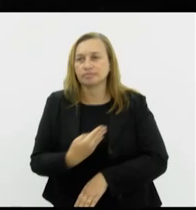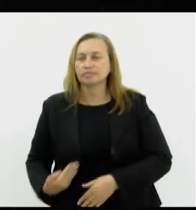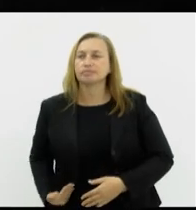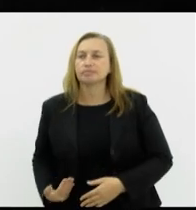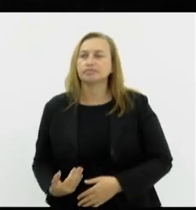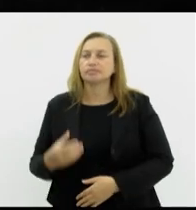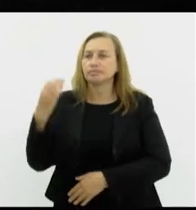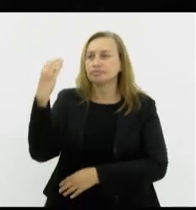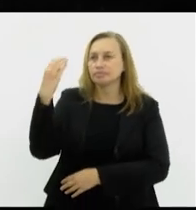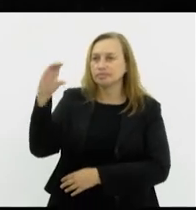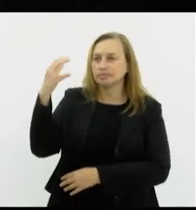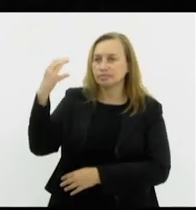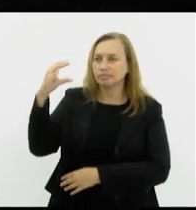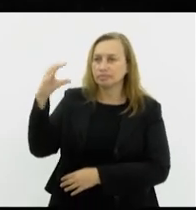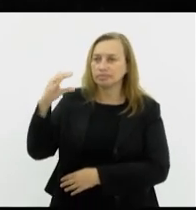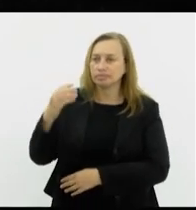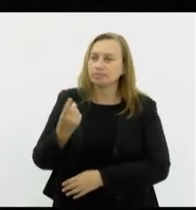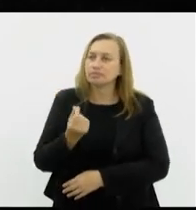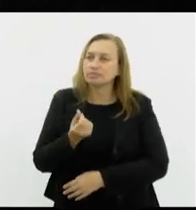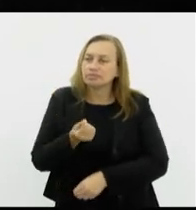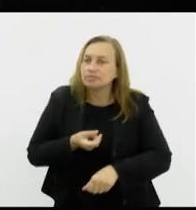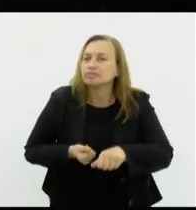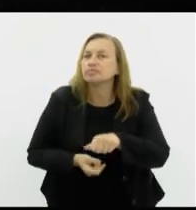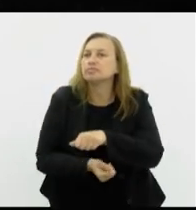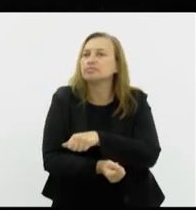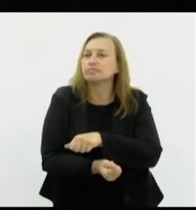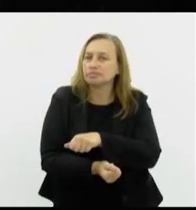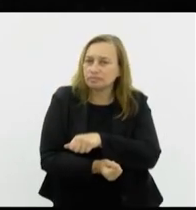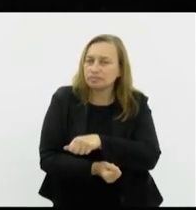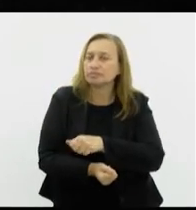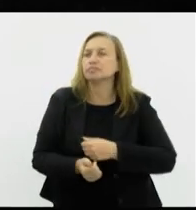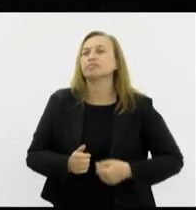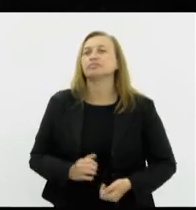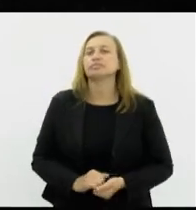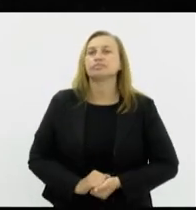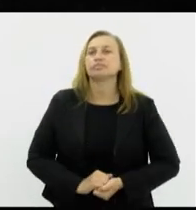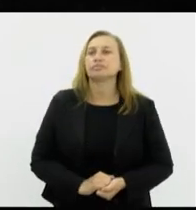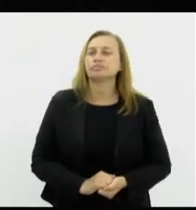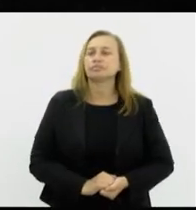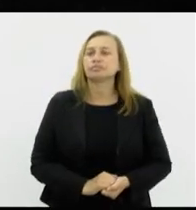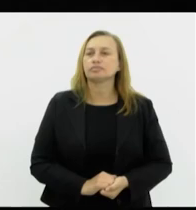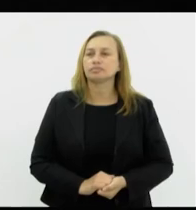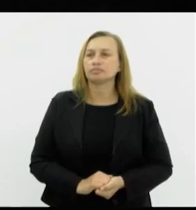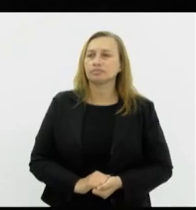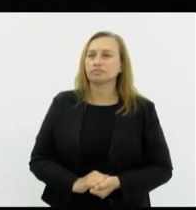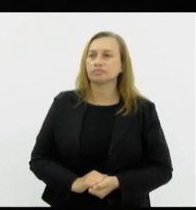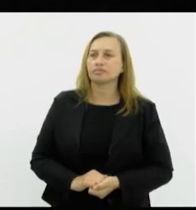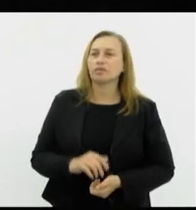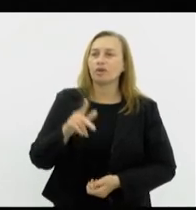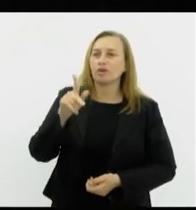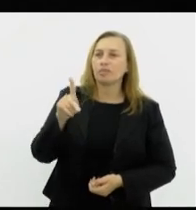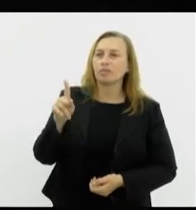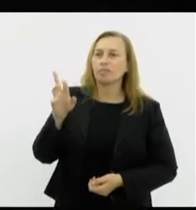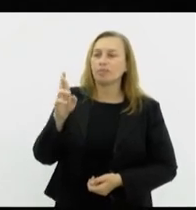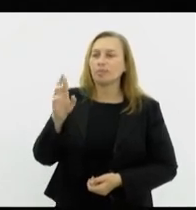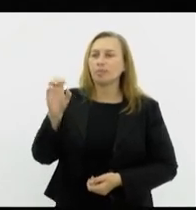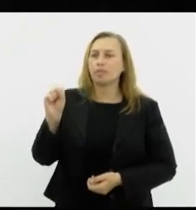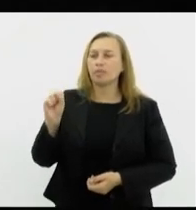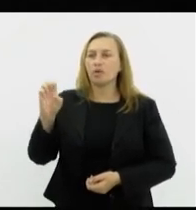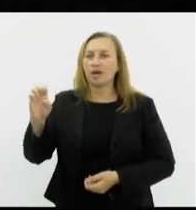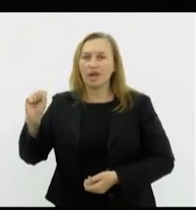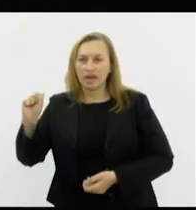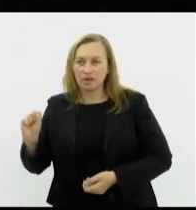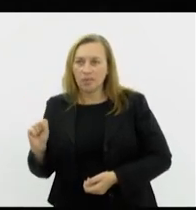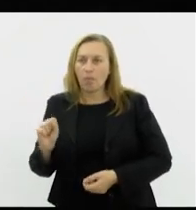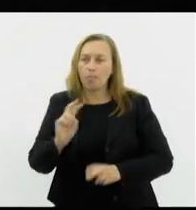prefeitura de Niterói, botou dinheiro, recurso dos cofres públicos para PROÉS, para